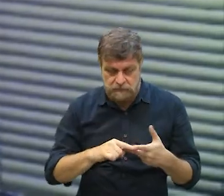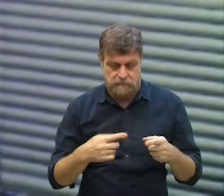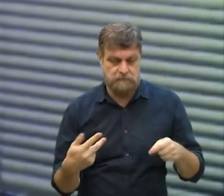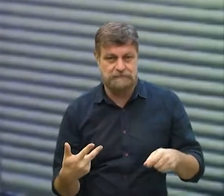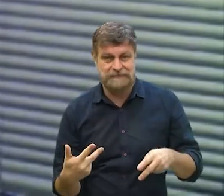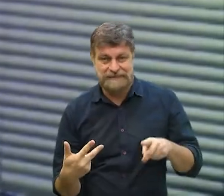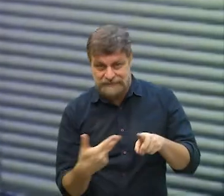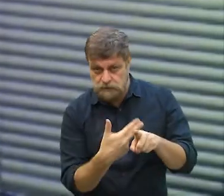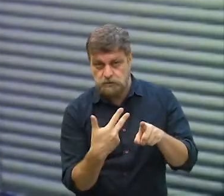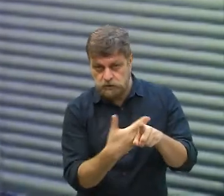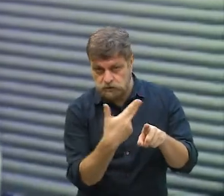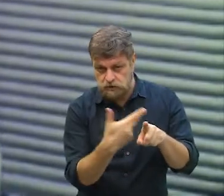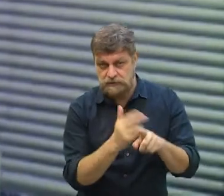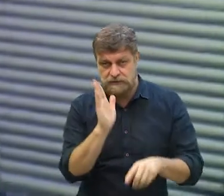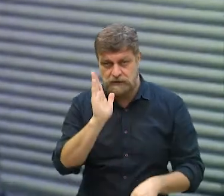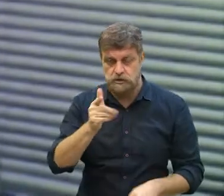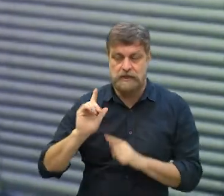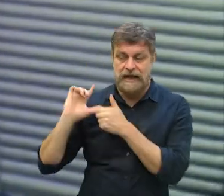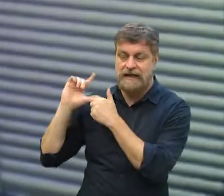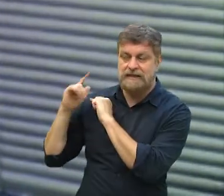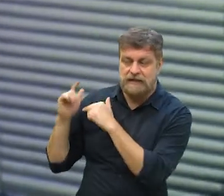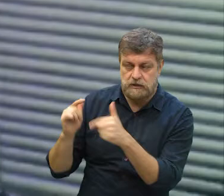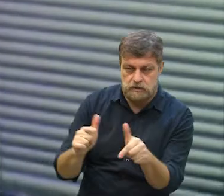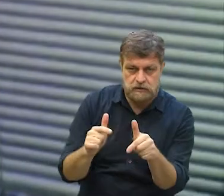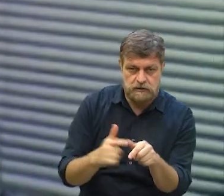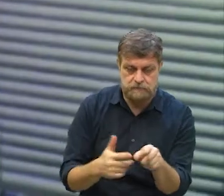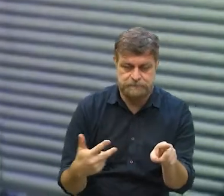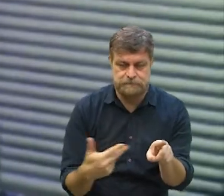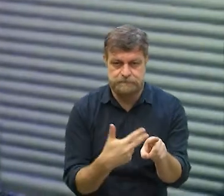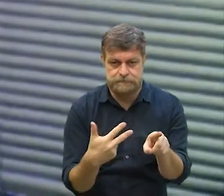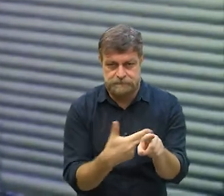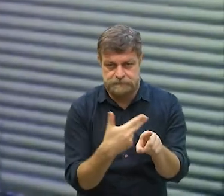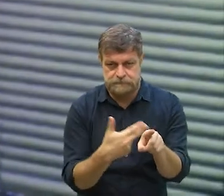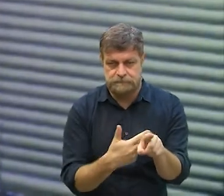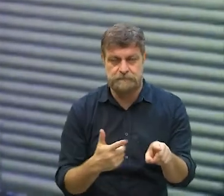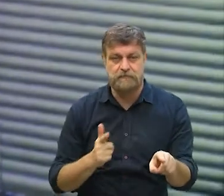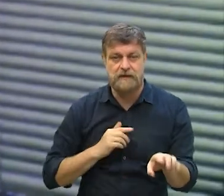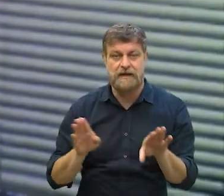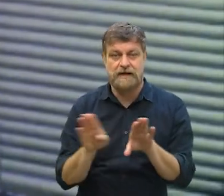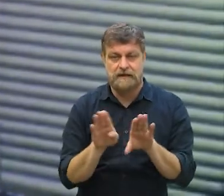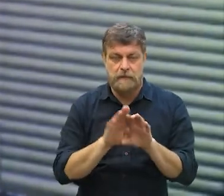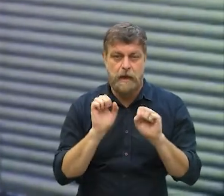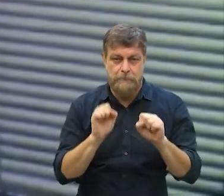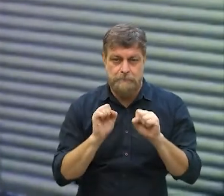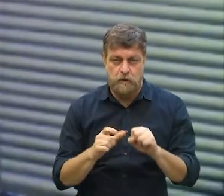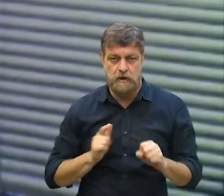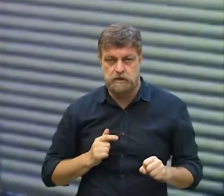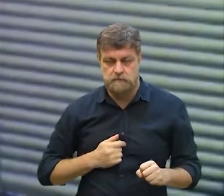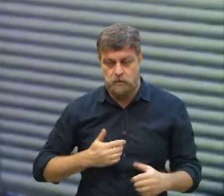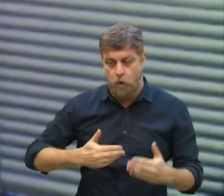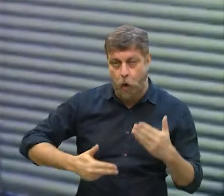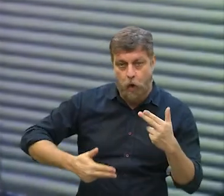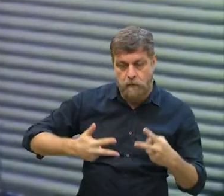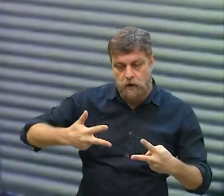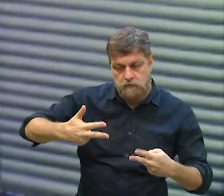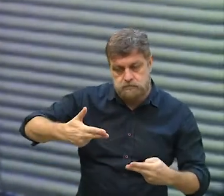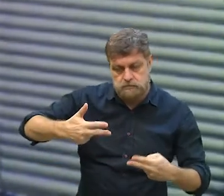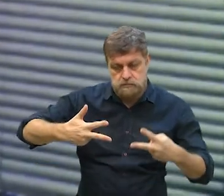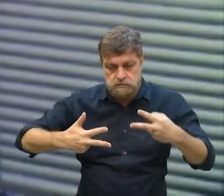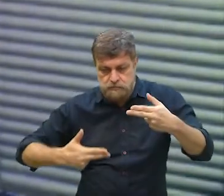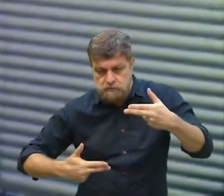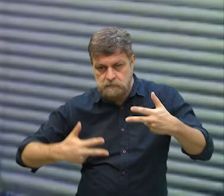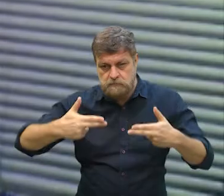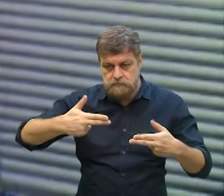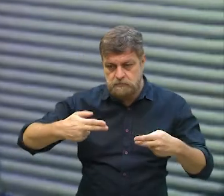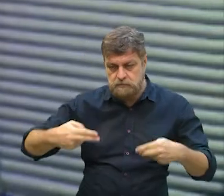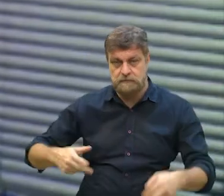acesso a cirurgias, tanto a cirurgia convencional, que é a cirurgia aberta, com corte, cirurgia laparoscópica, cirurgia robótica, na qual eu